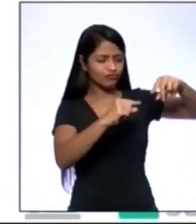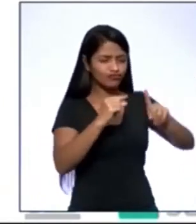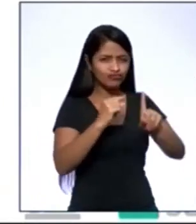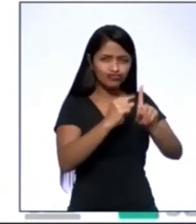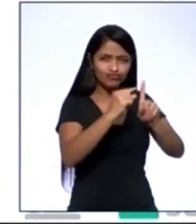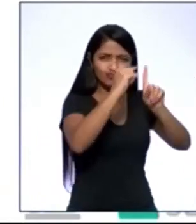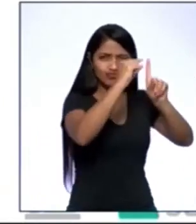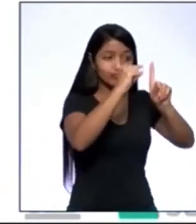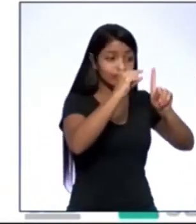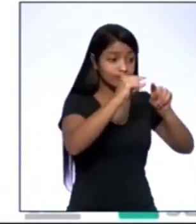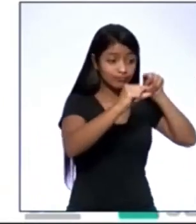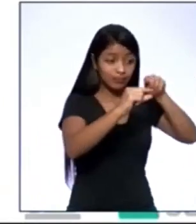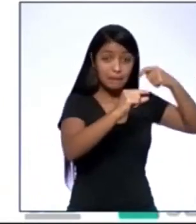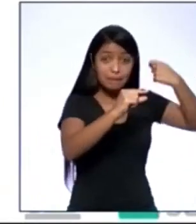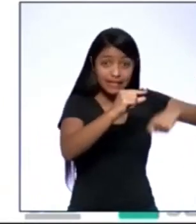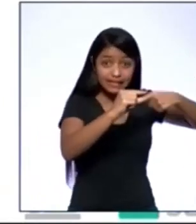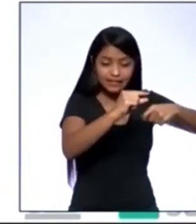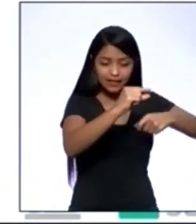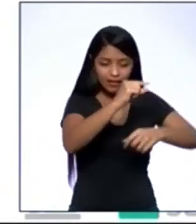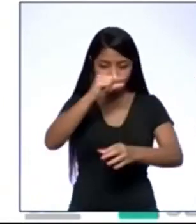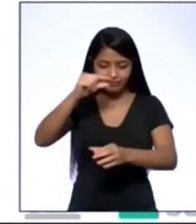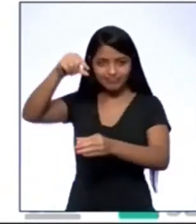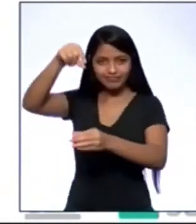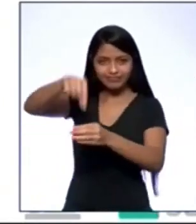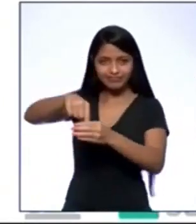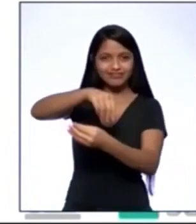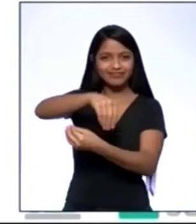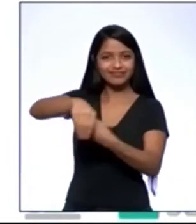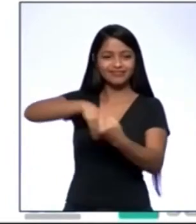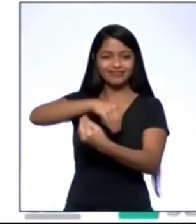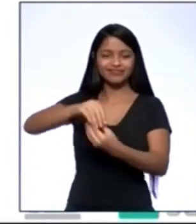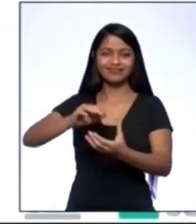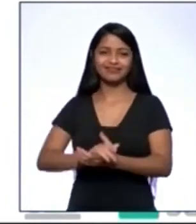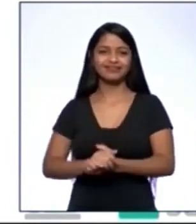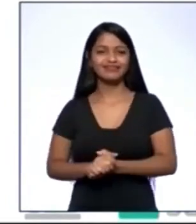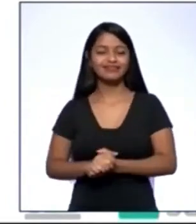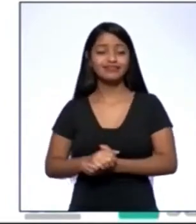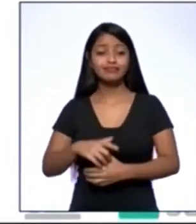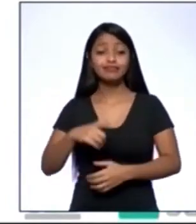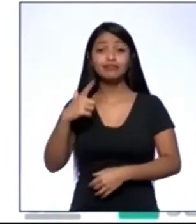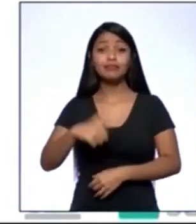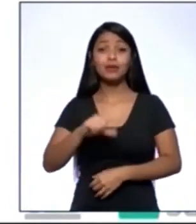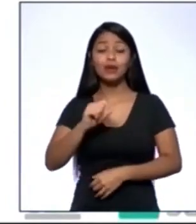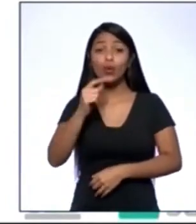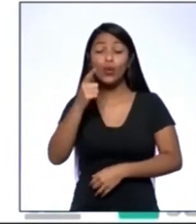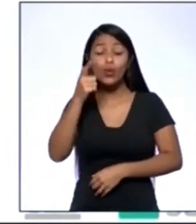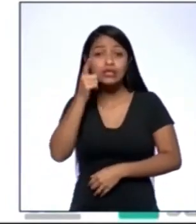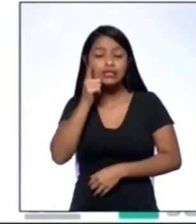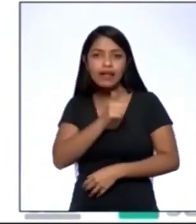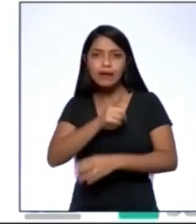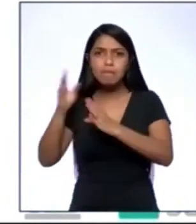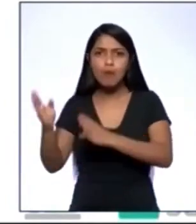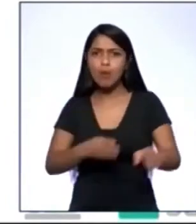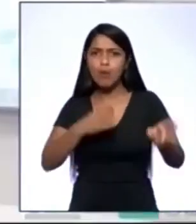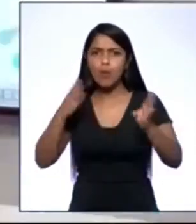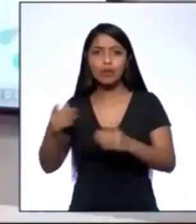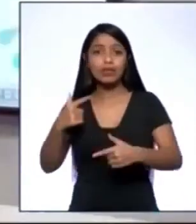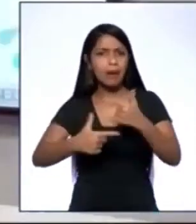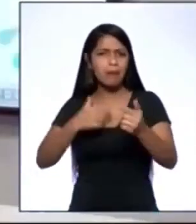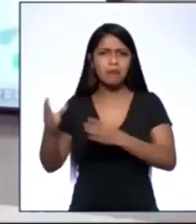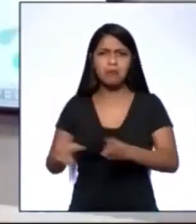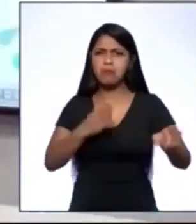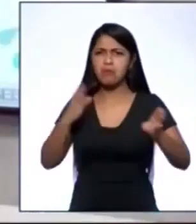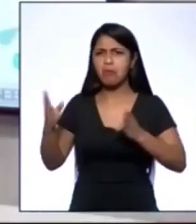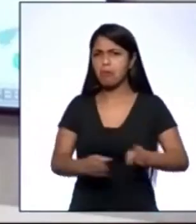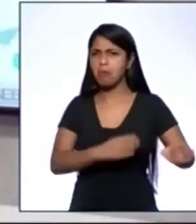precisamos fabricar, certo? Outro fator positivo, maior produtividade. Vem cá comigo, ó, foca em mim aqui, ó. Olha